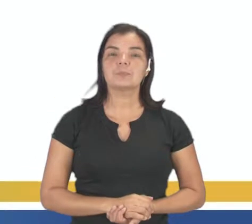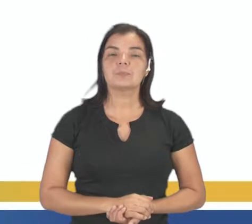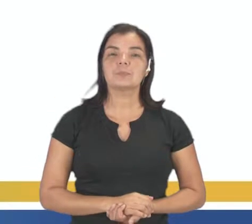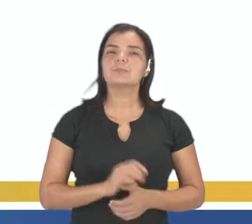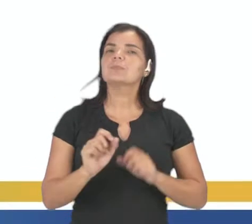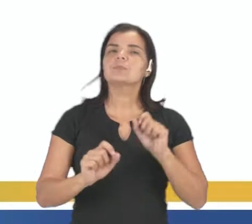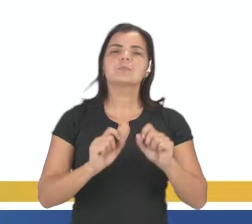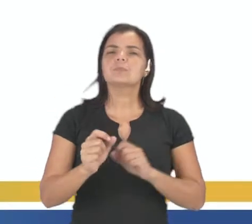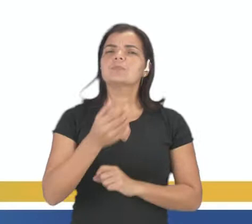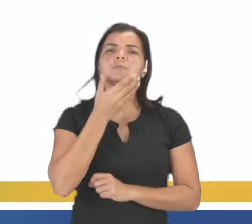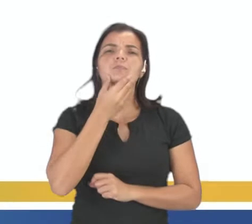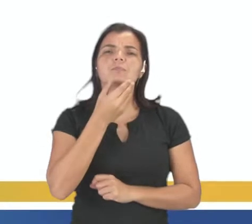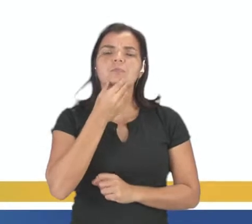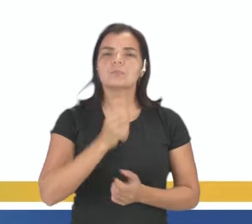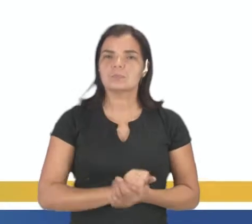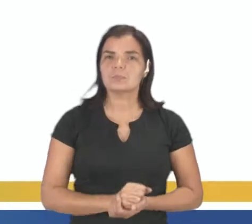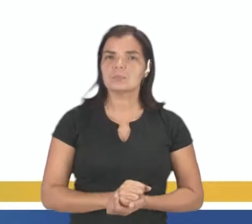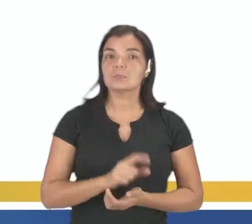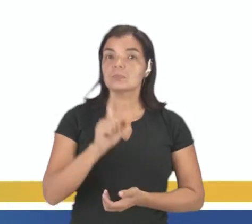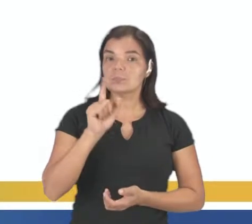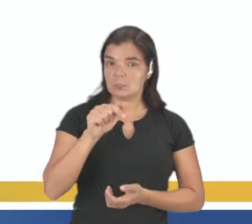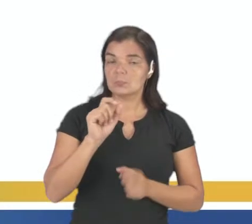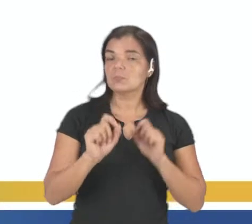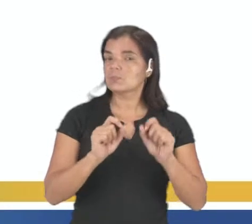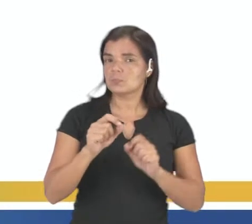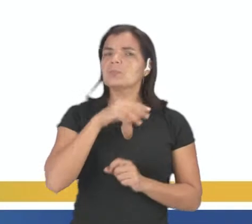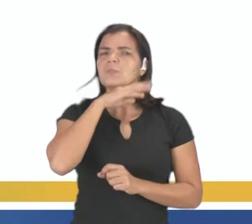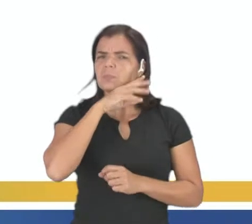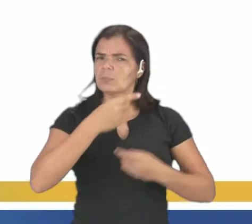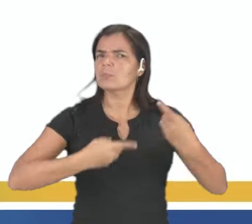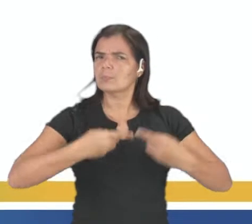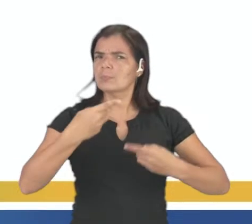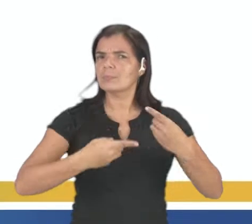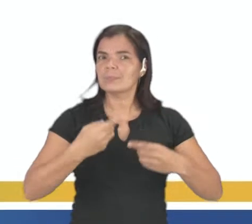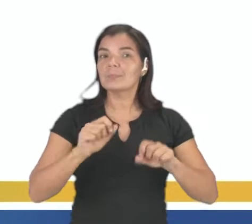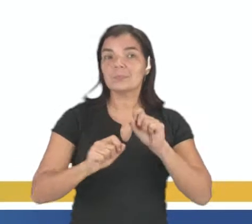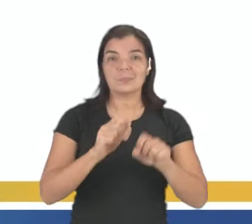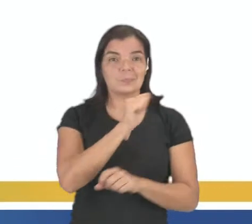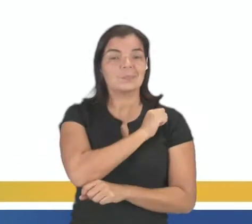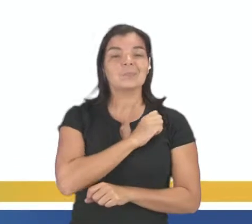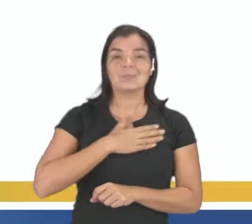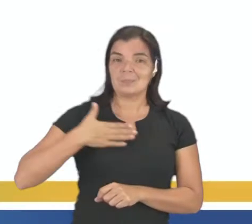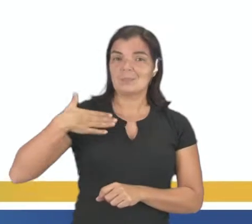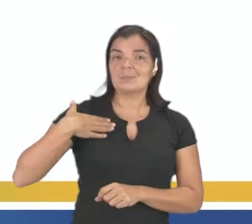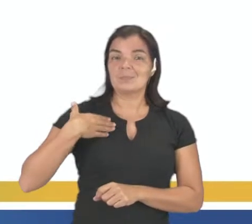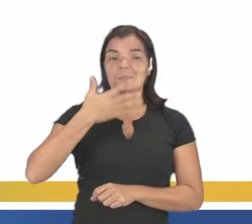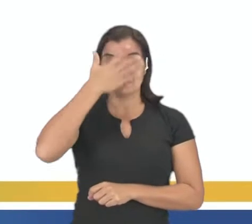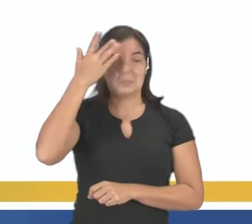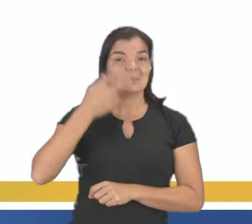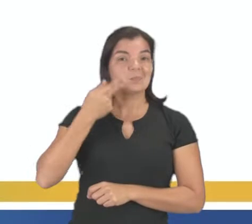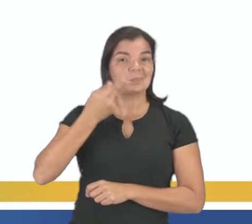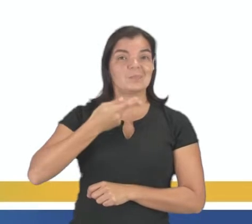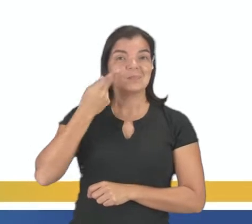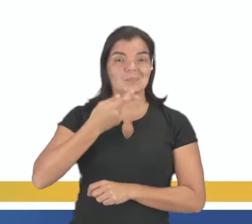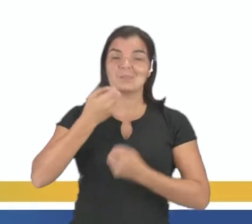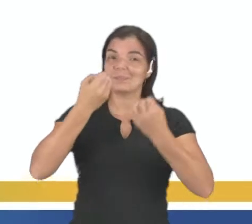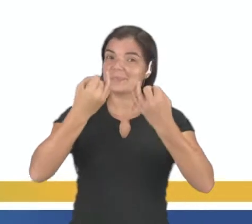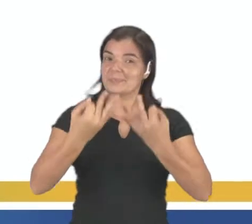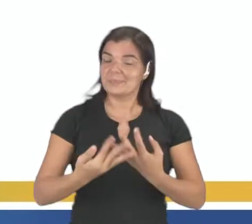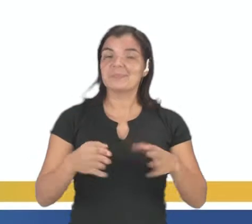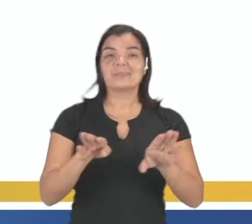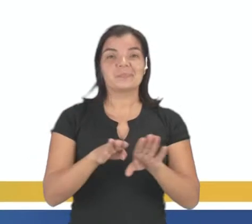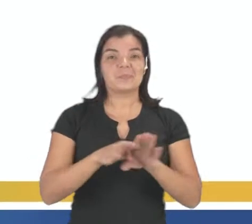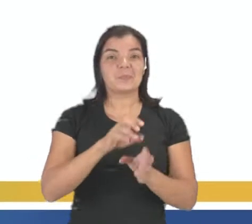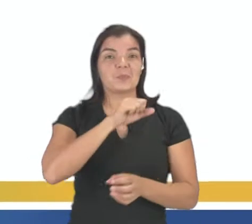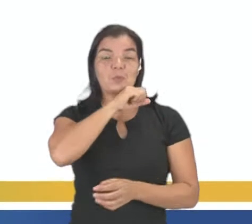O que é o homem? É um animal político, como queria Aristóteles, um animal falante, como também ele dizia, um